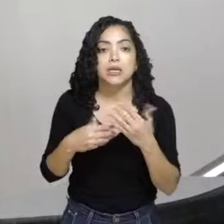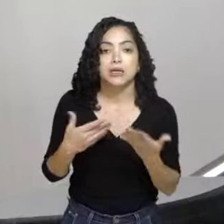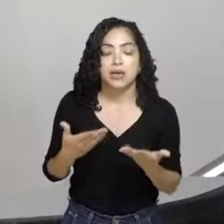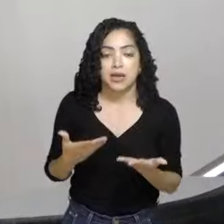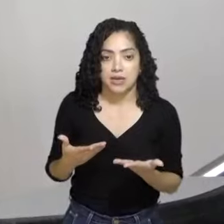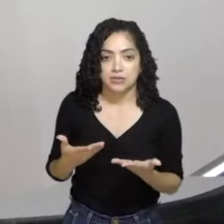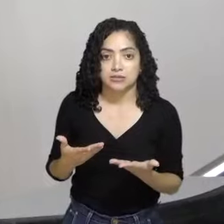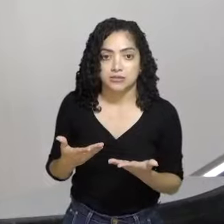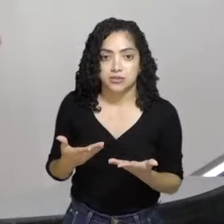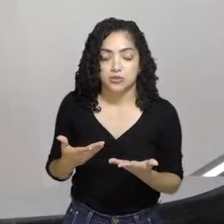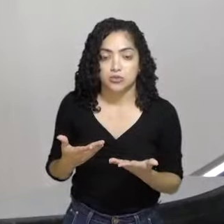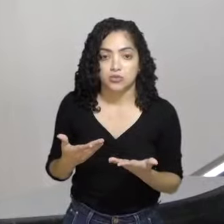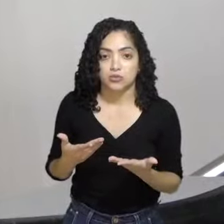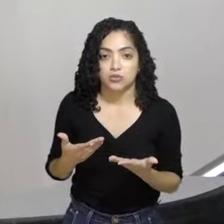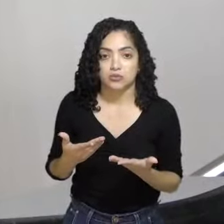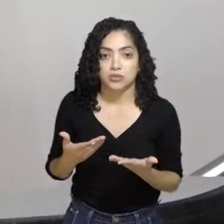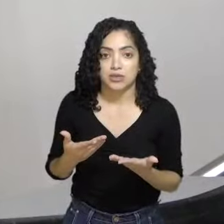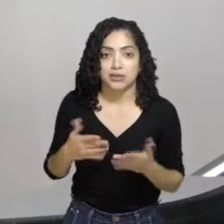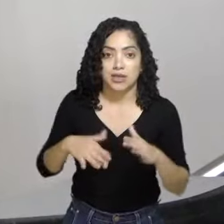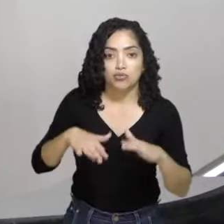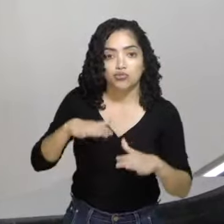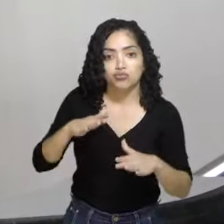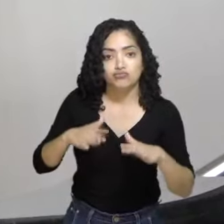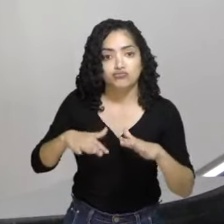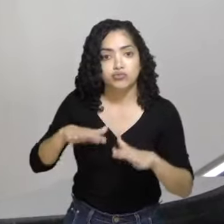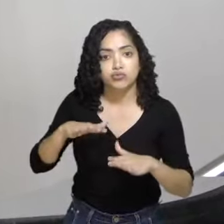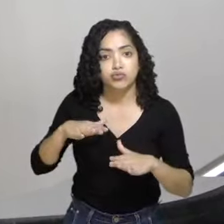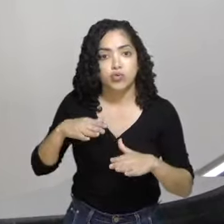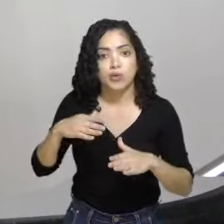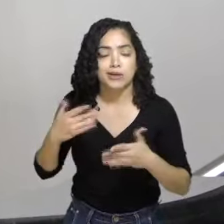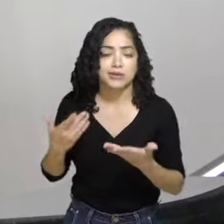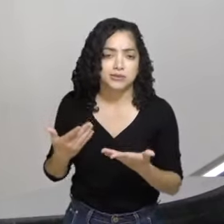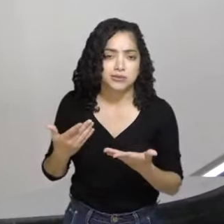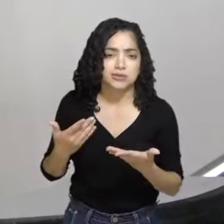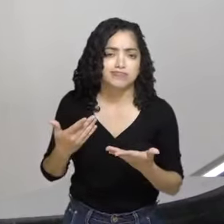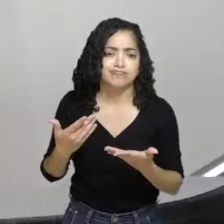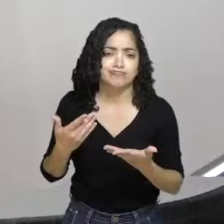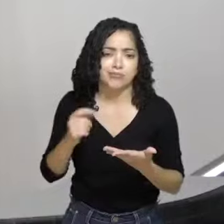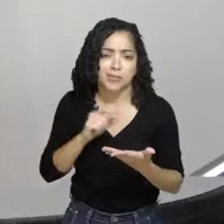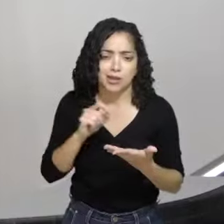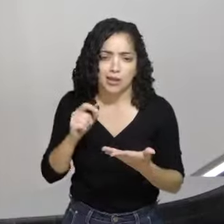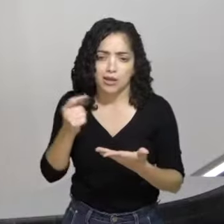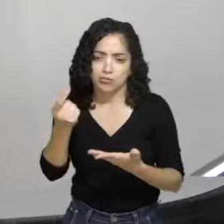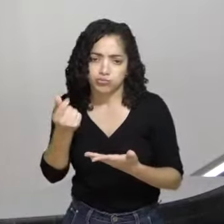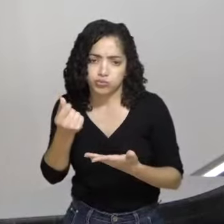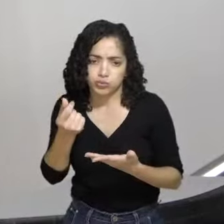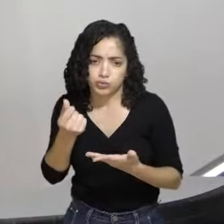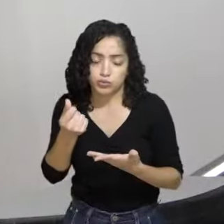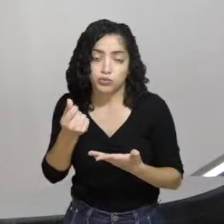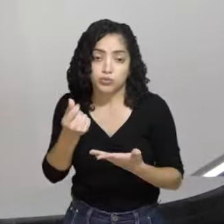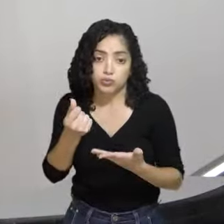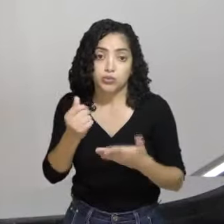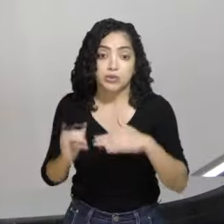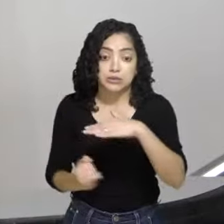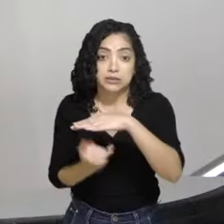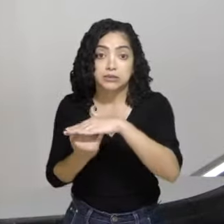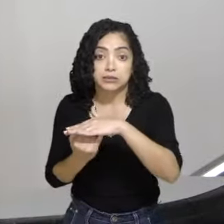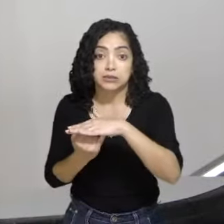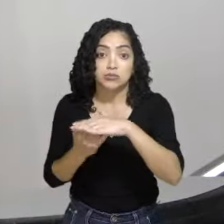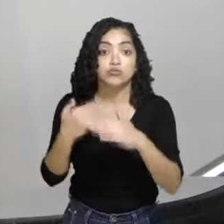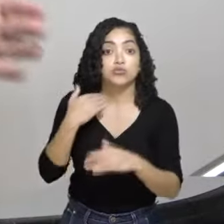a questão flutuante das próprias aplicações financeiras e das instituições